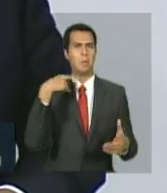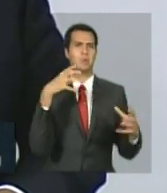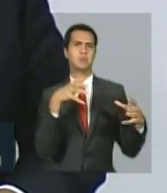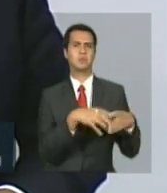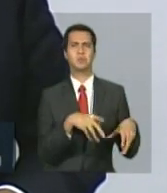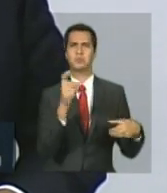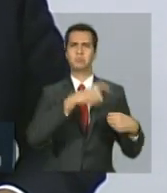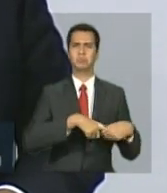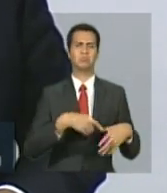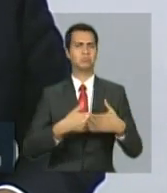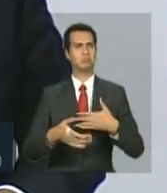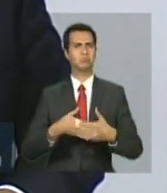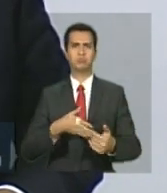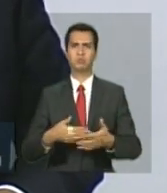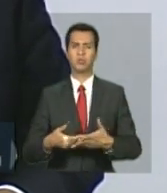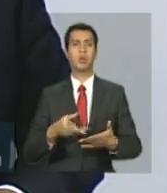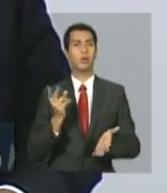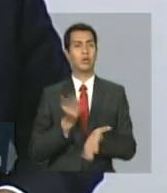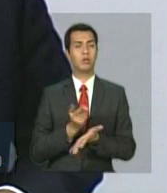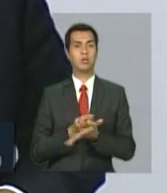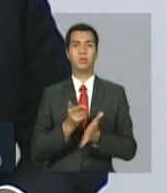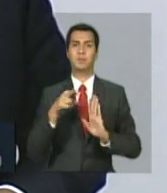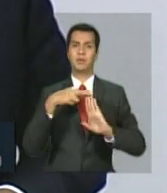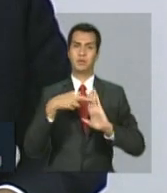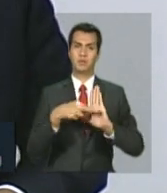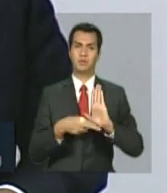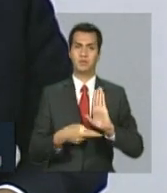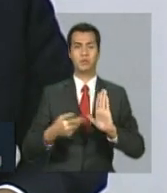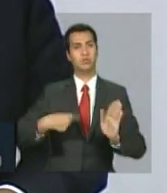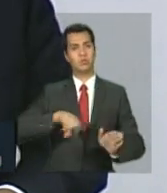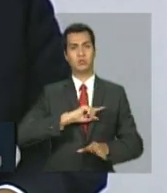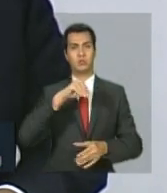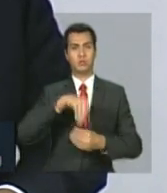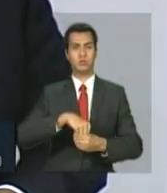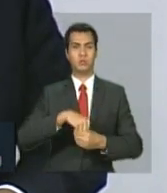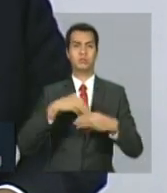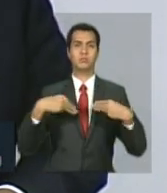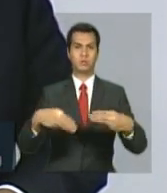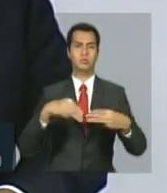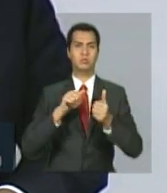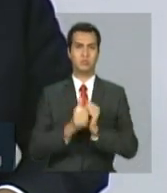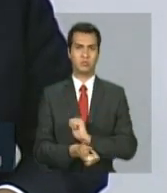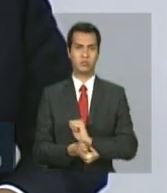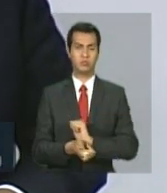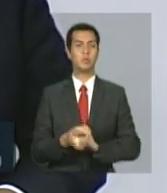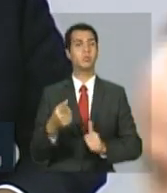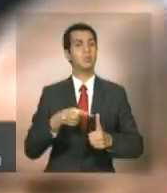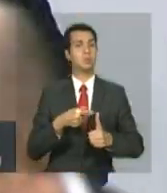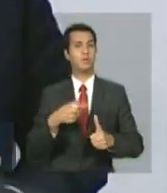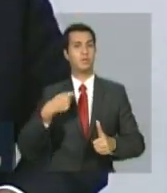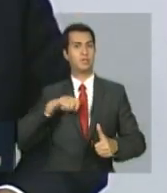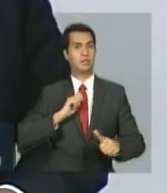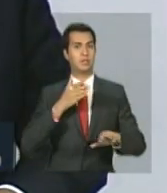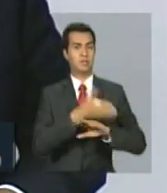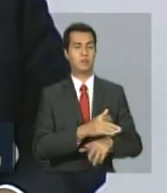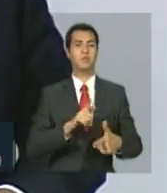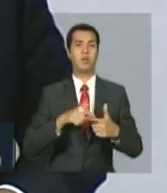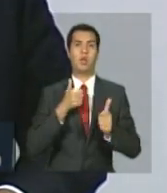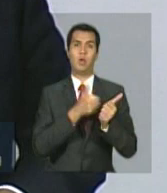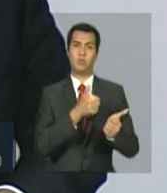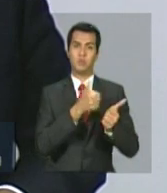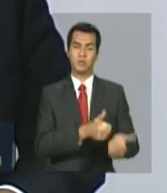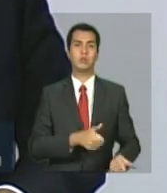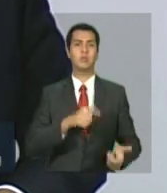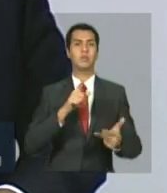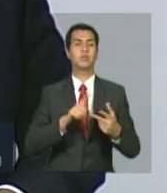exista, esse procedimento é o procedimento padrão que nós executamos no Ministério do Esporte. Faz a fiscalização, faz o acompanhamento, se